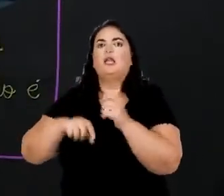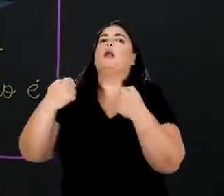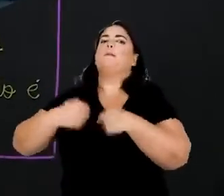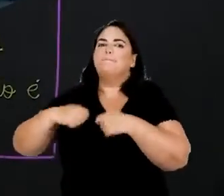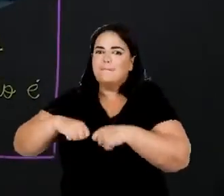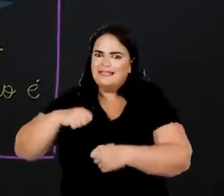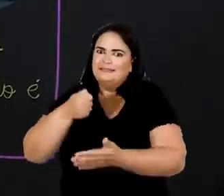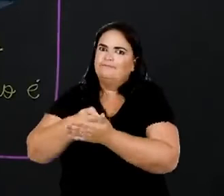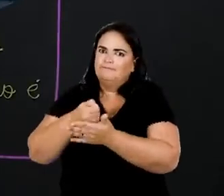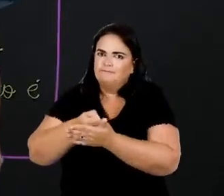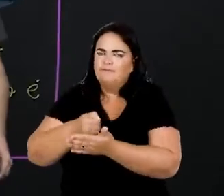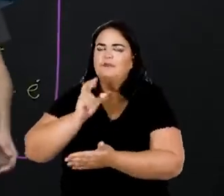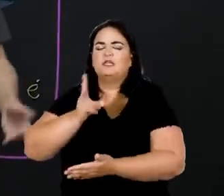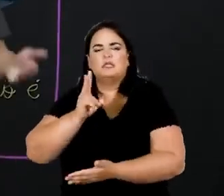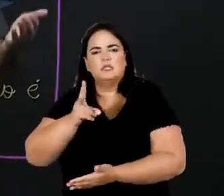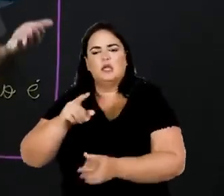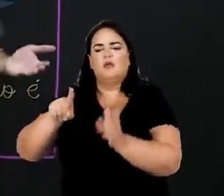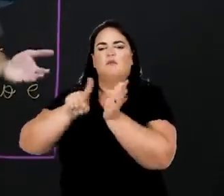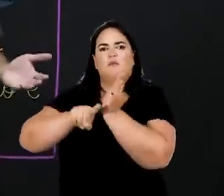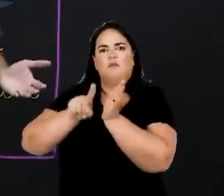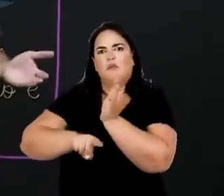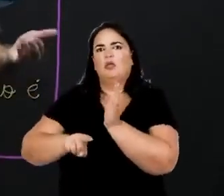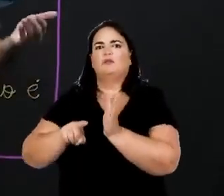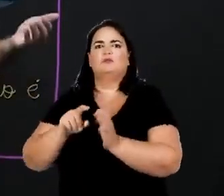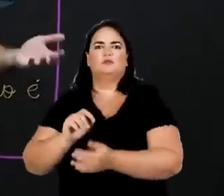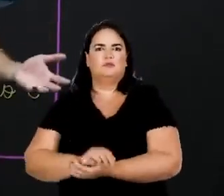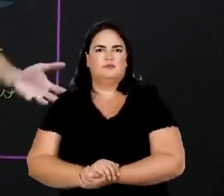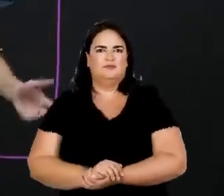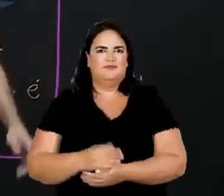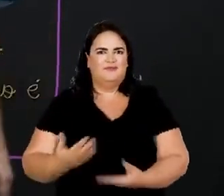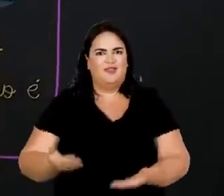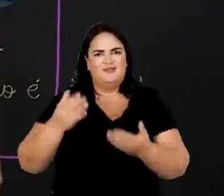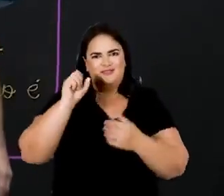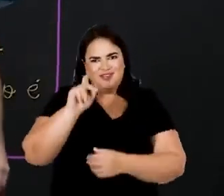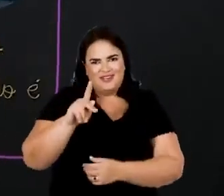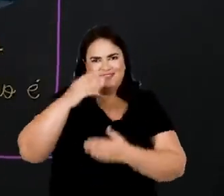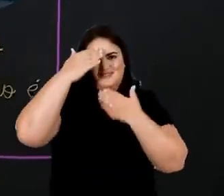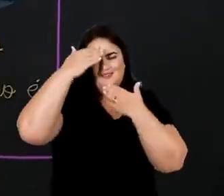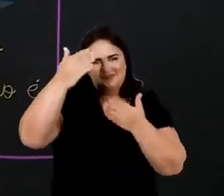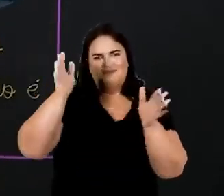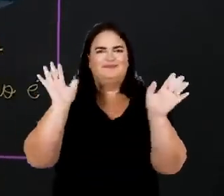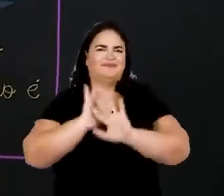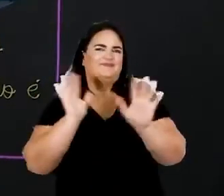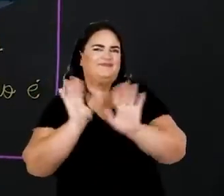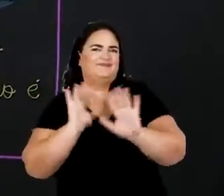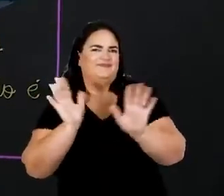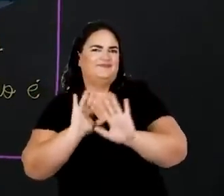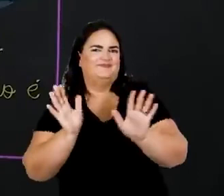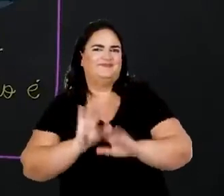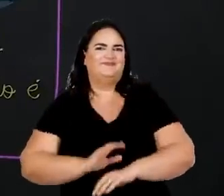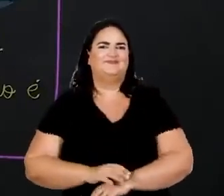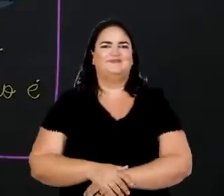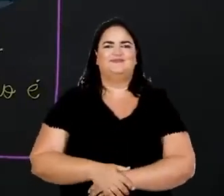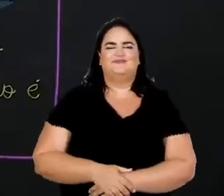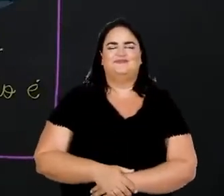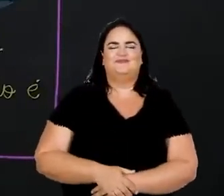subtração tem que aparecer junto dele ok pessoal então muito obrigado e tchau